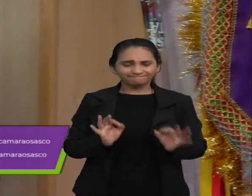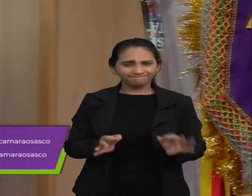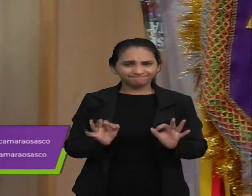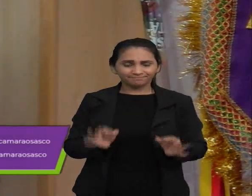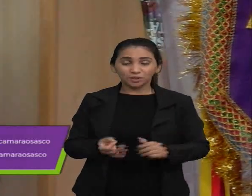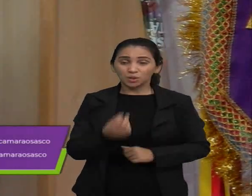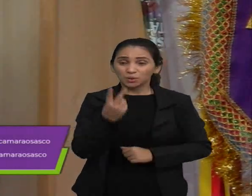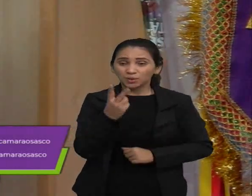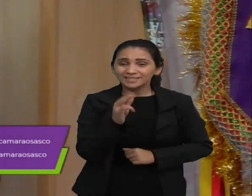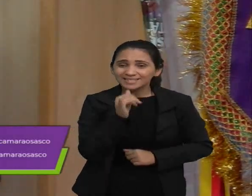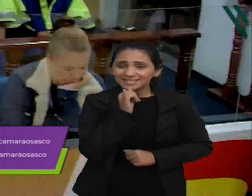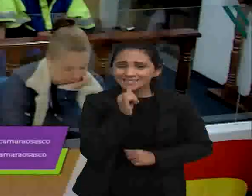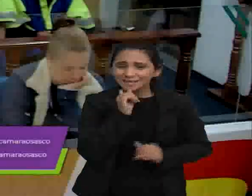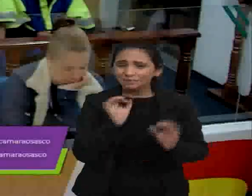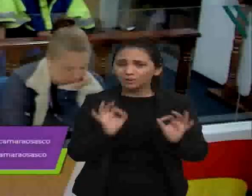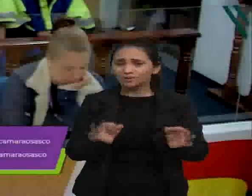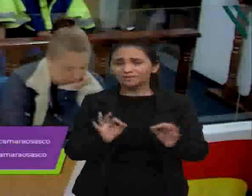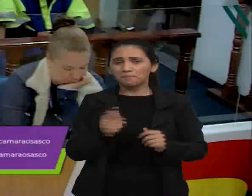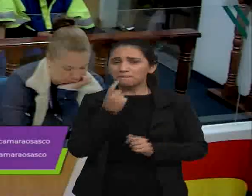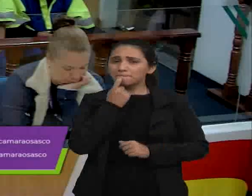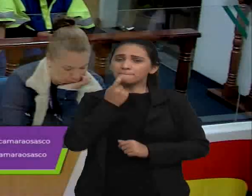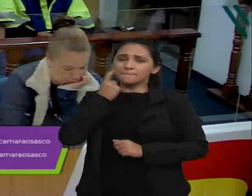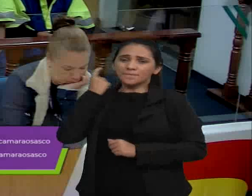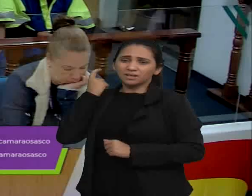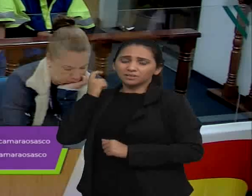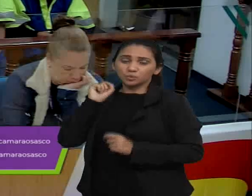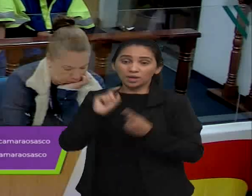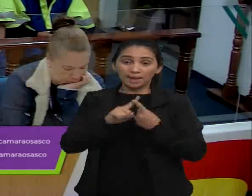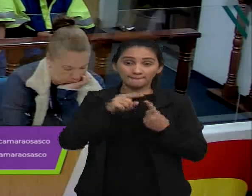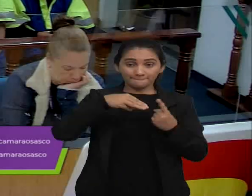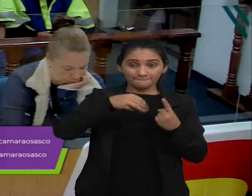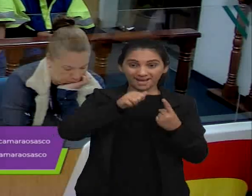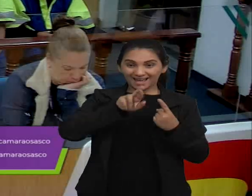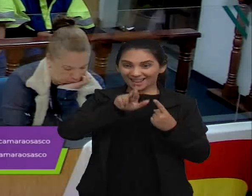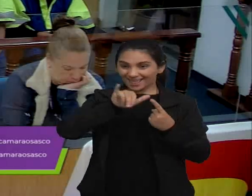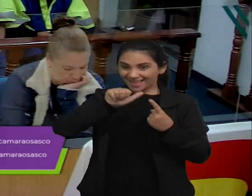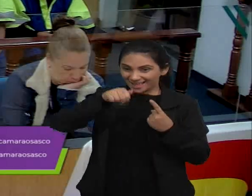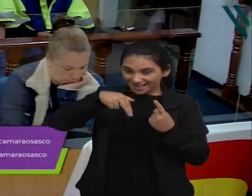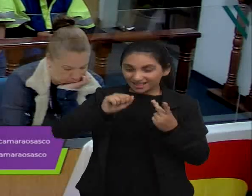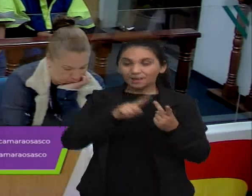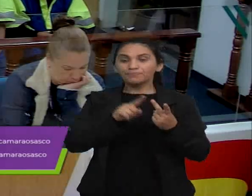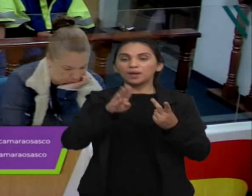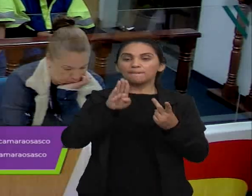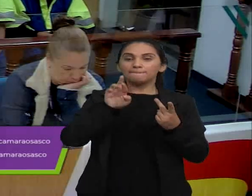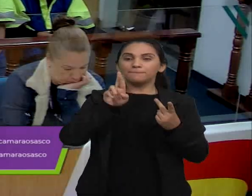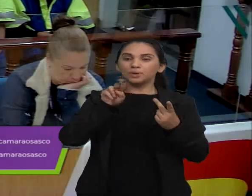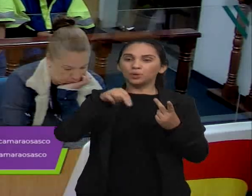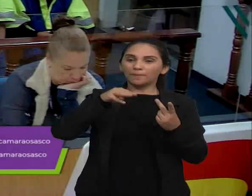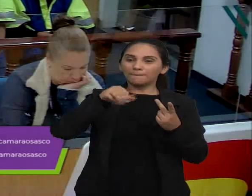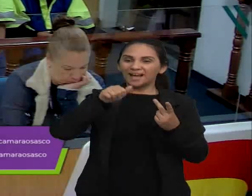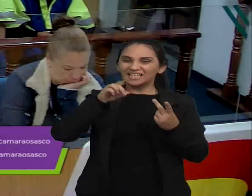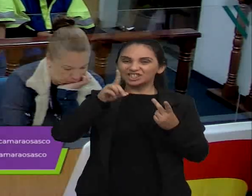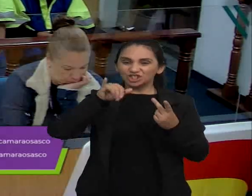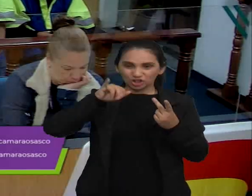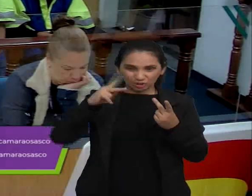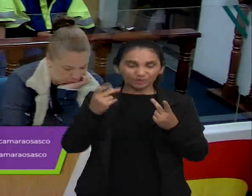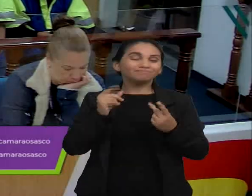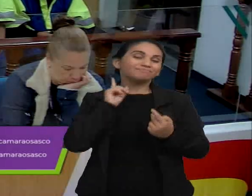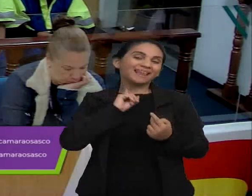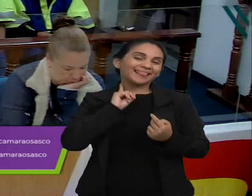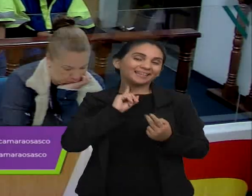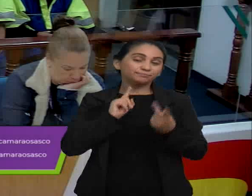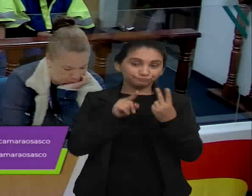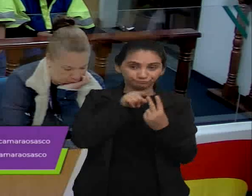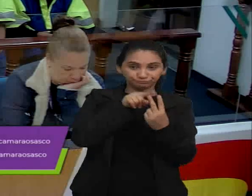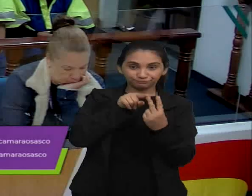Dois exemplos que nós temos recentemente, de Mariana e Brumadinho, é fruto da privatização. Foi a